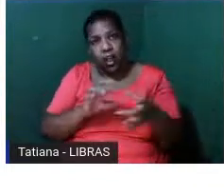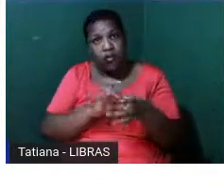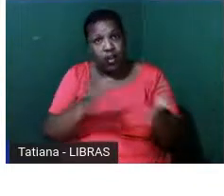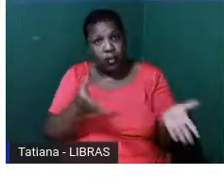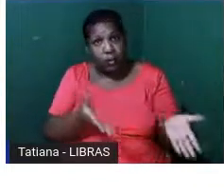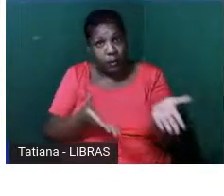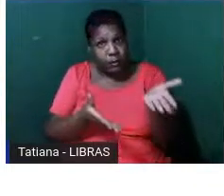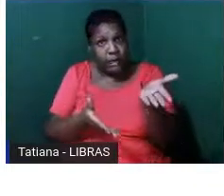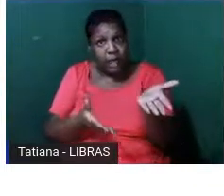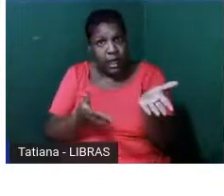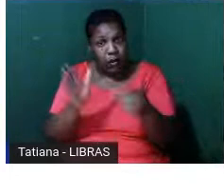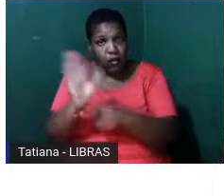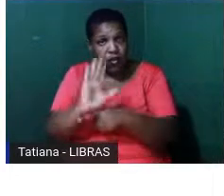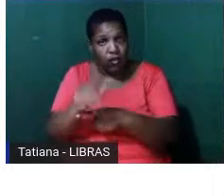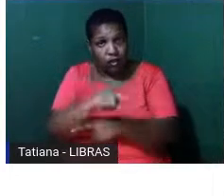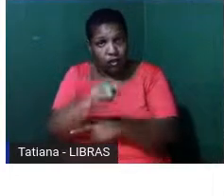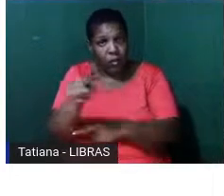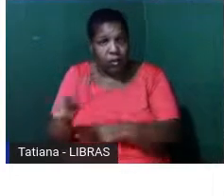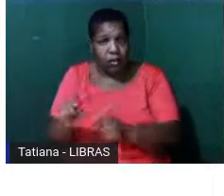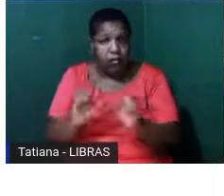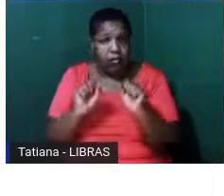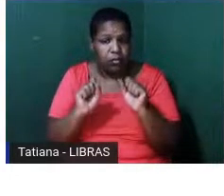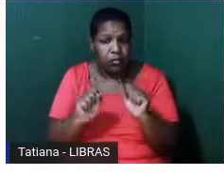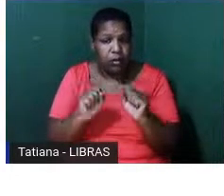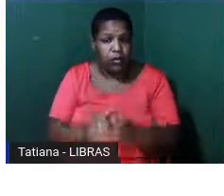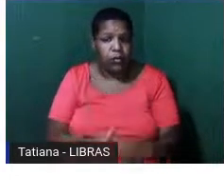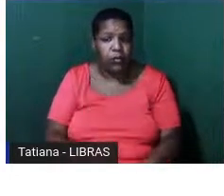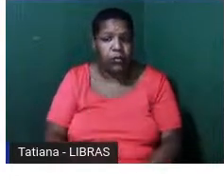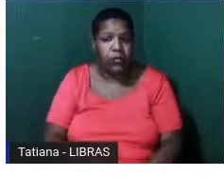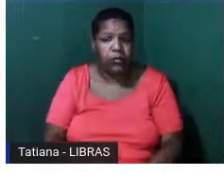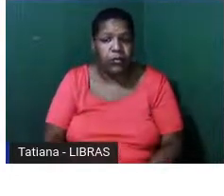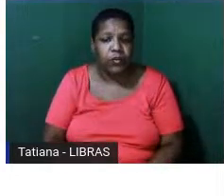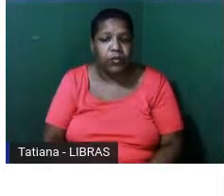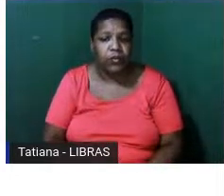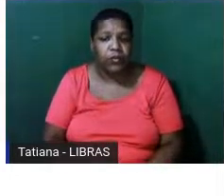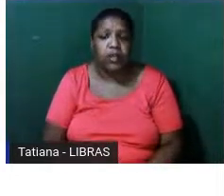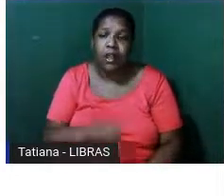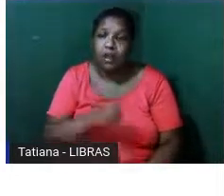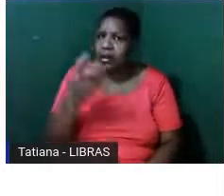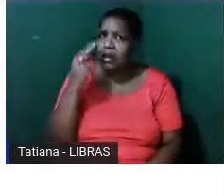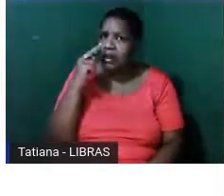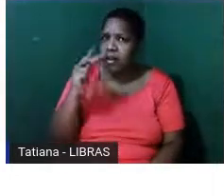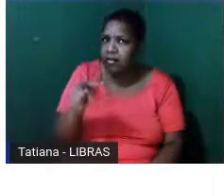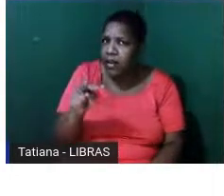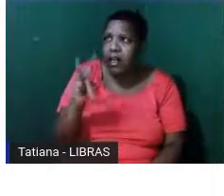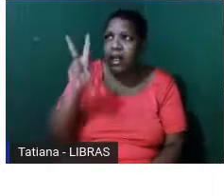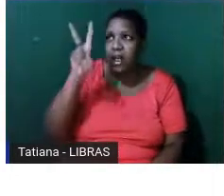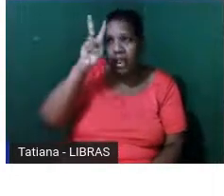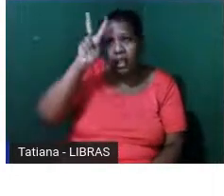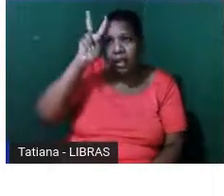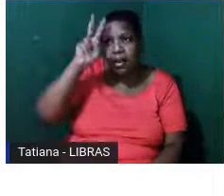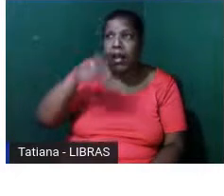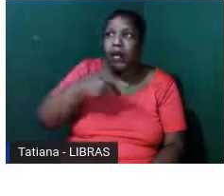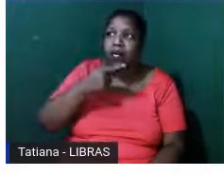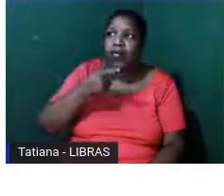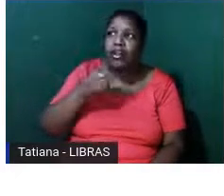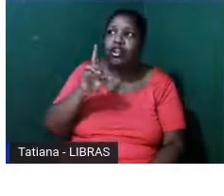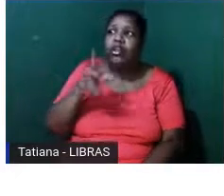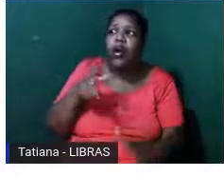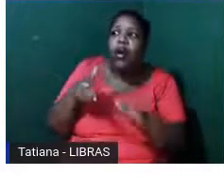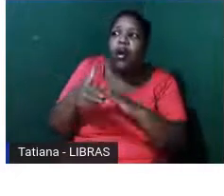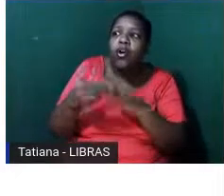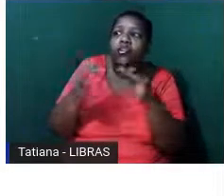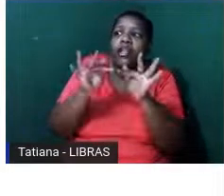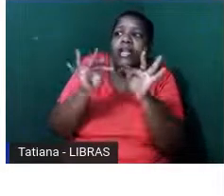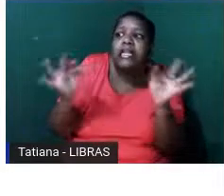esse vídeo para vocês no Drive só para quem quiser assistir lembrar do que eu falei que só tem corte simples